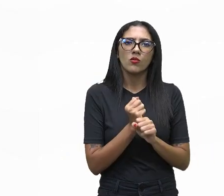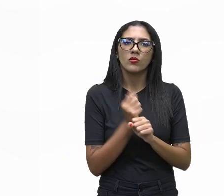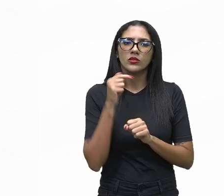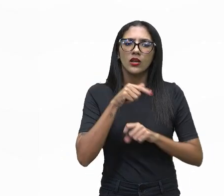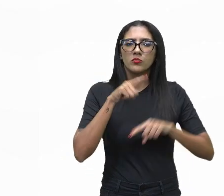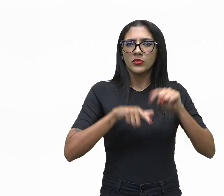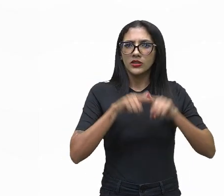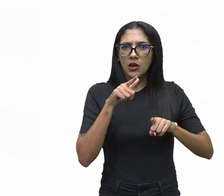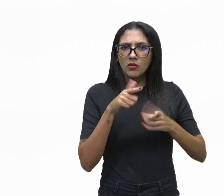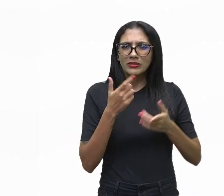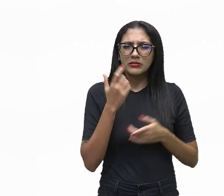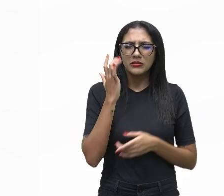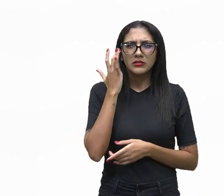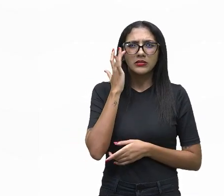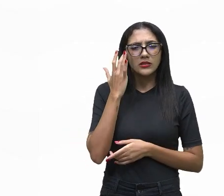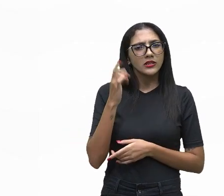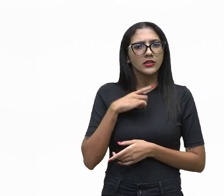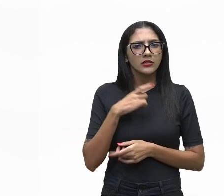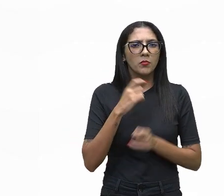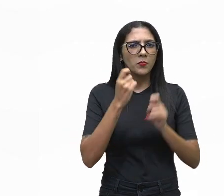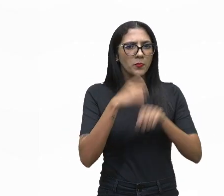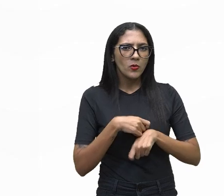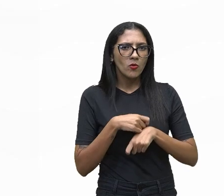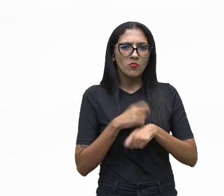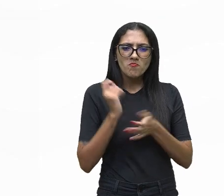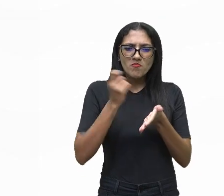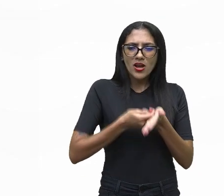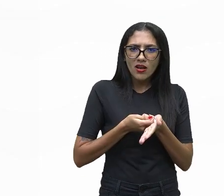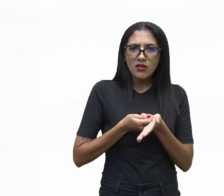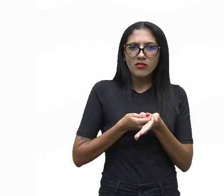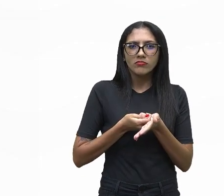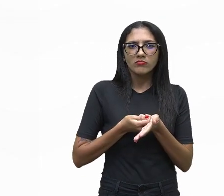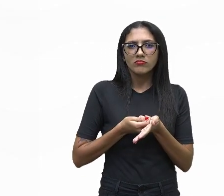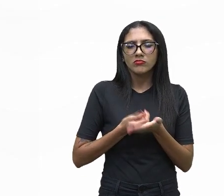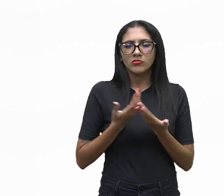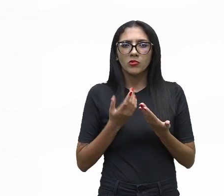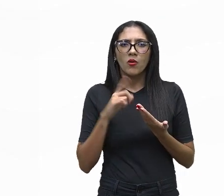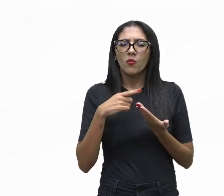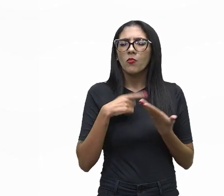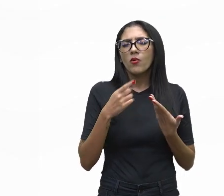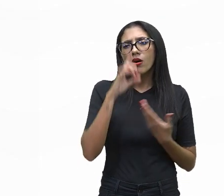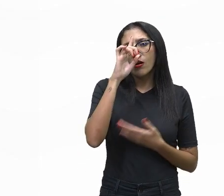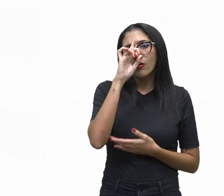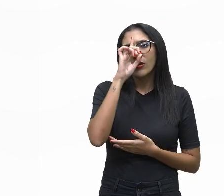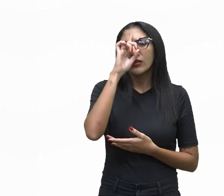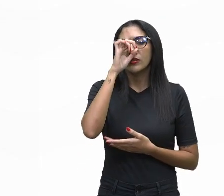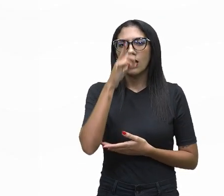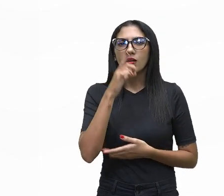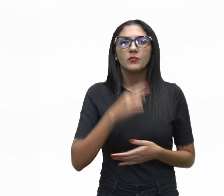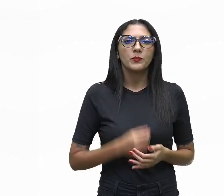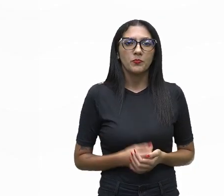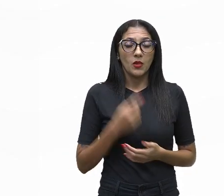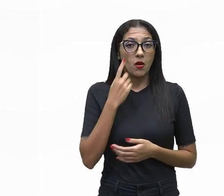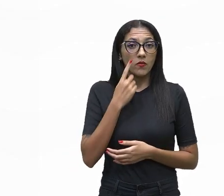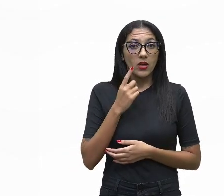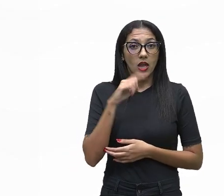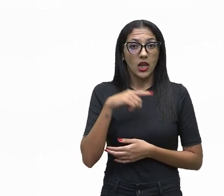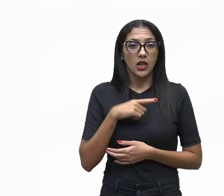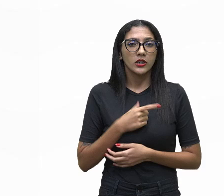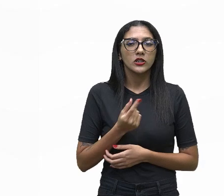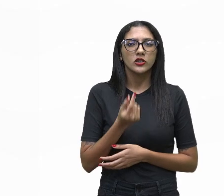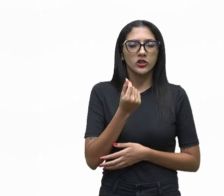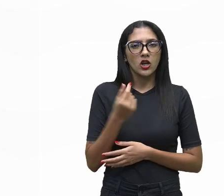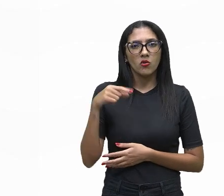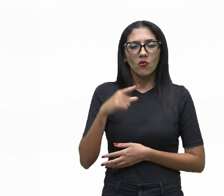Será que eu tenho dinheiro para pagar isso aqui? Qual é a ideia? Você pegar o dinheiro que